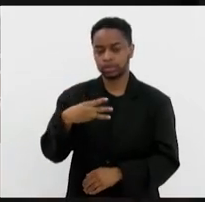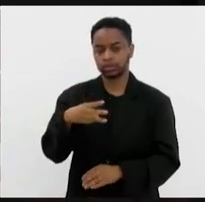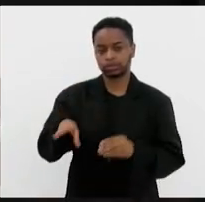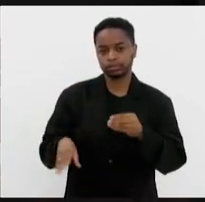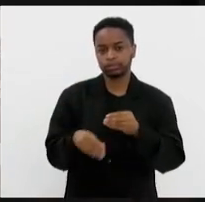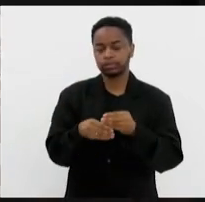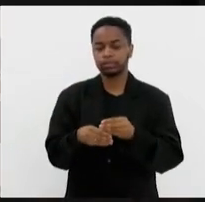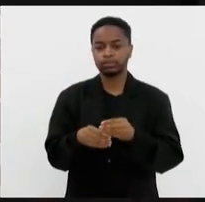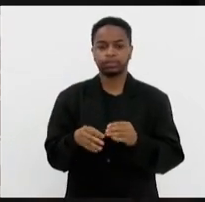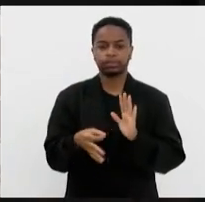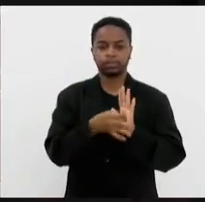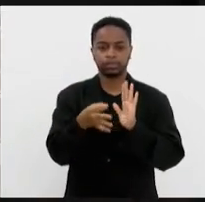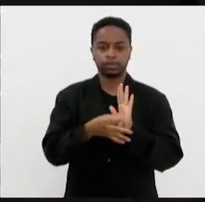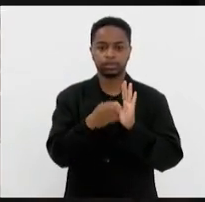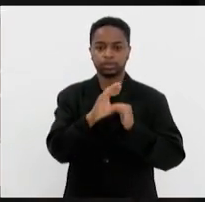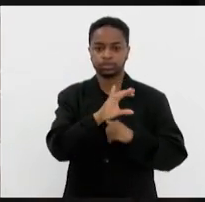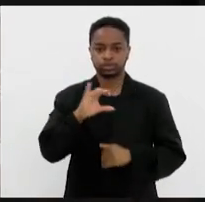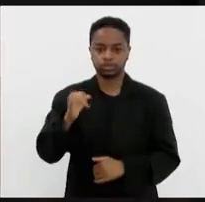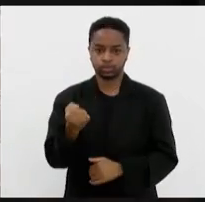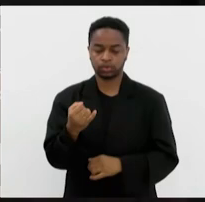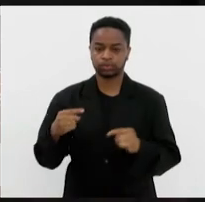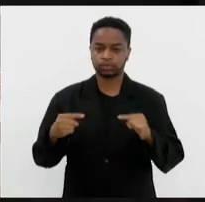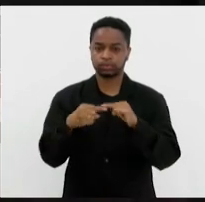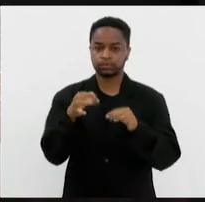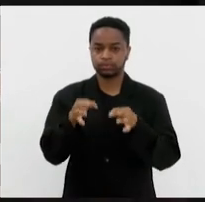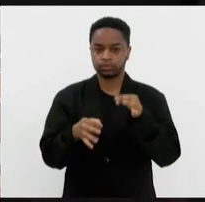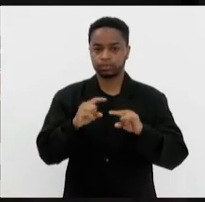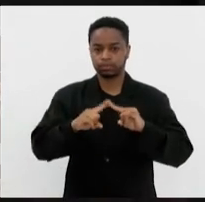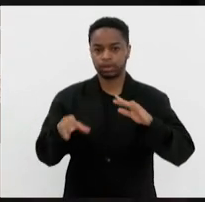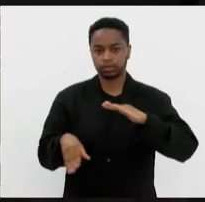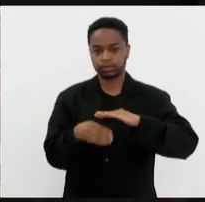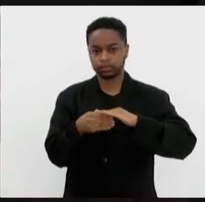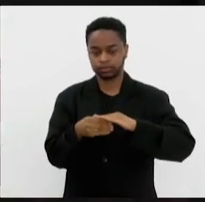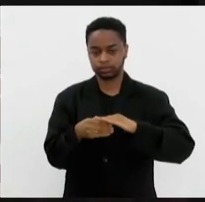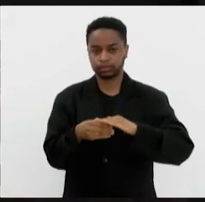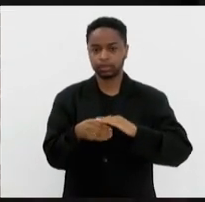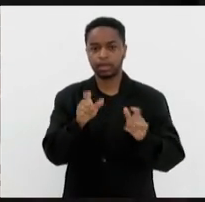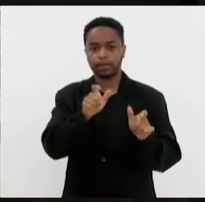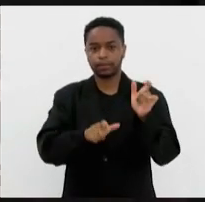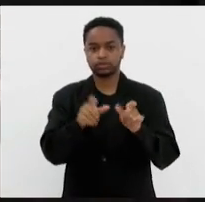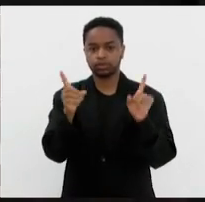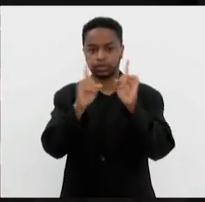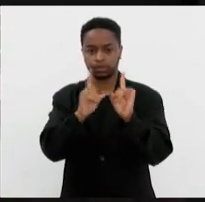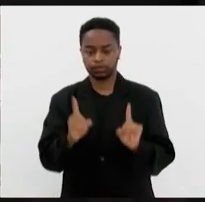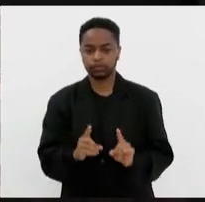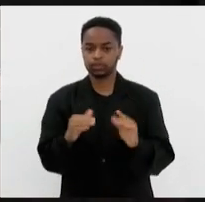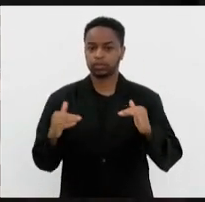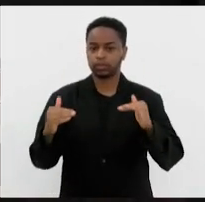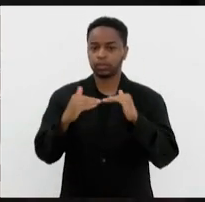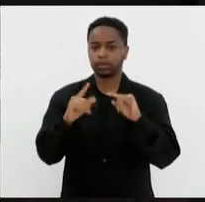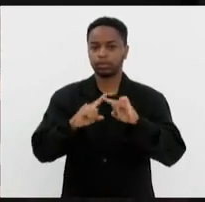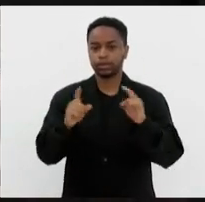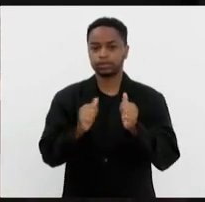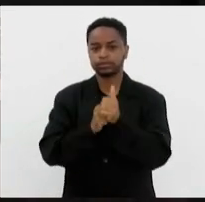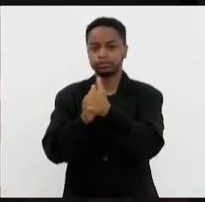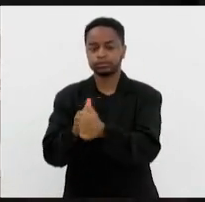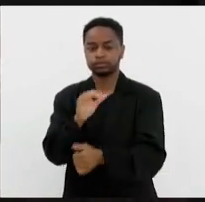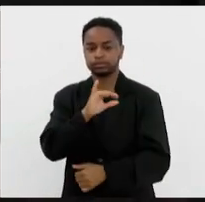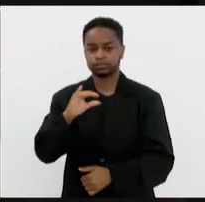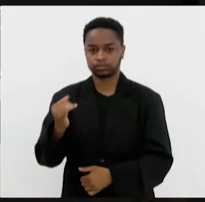das comissões Constituição e Justiça pela juridicidade com emenda, da pessoa com deficiência favorável com a emenda da